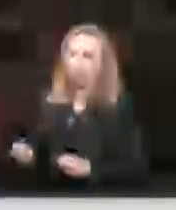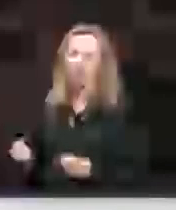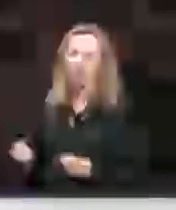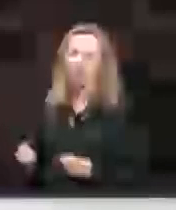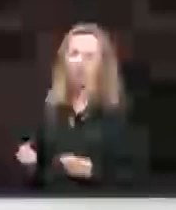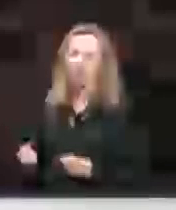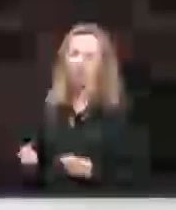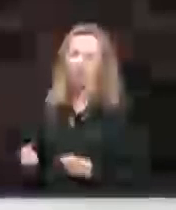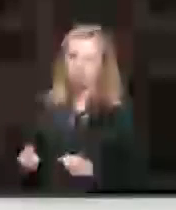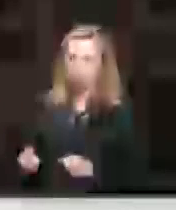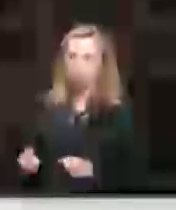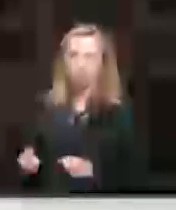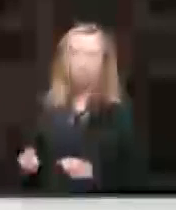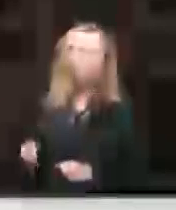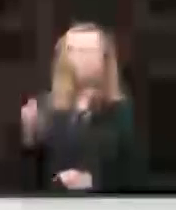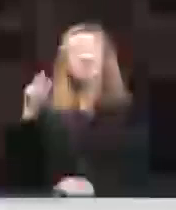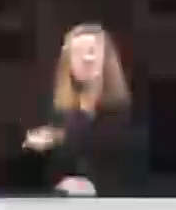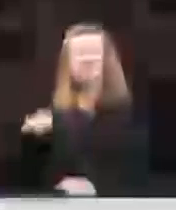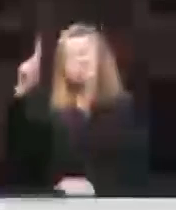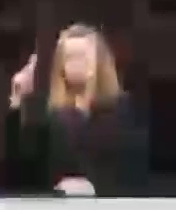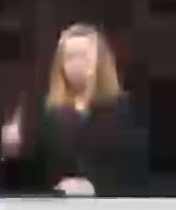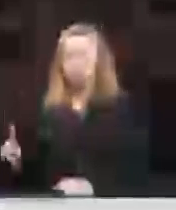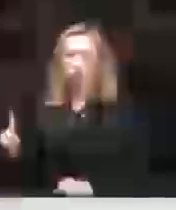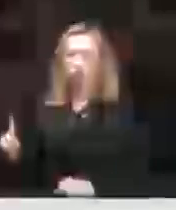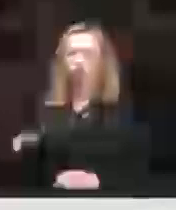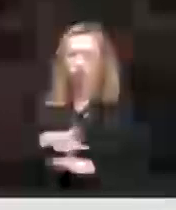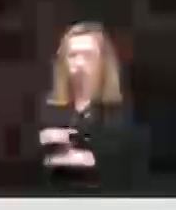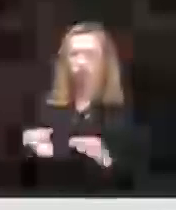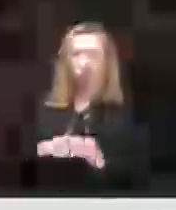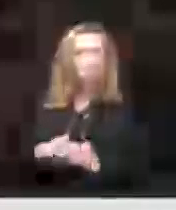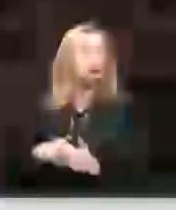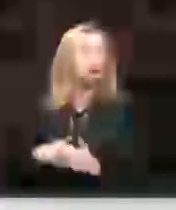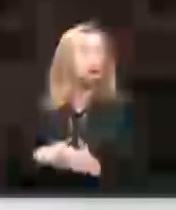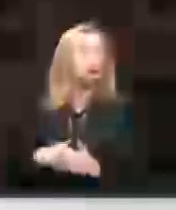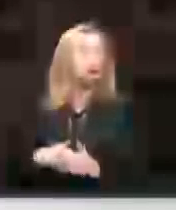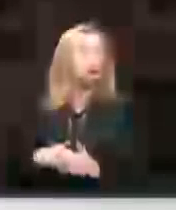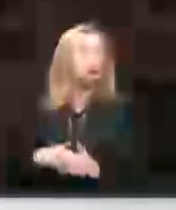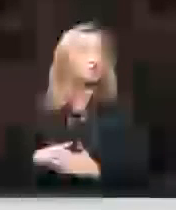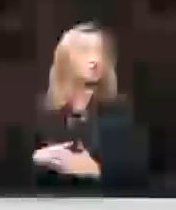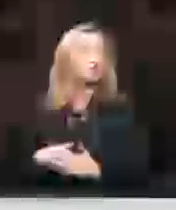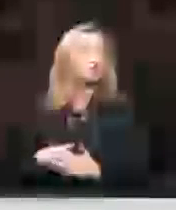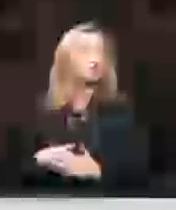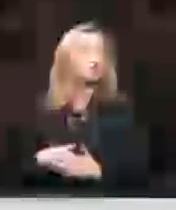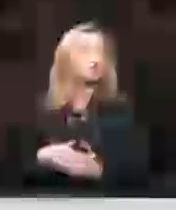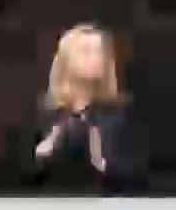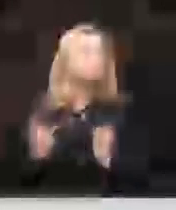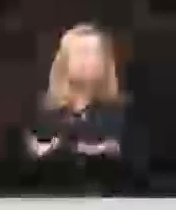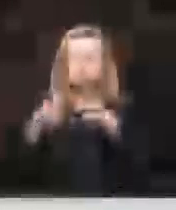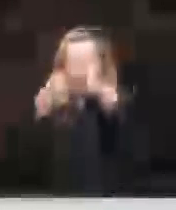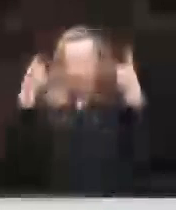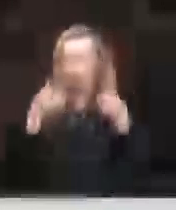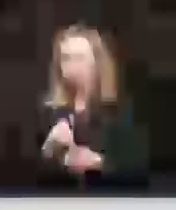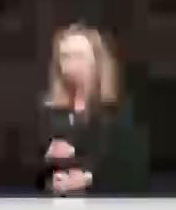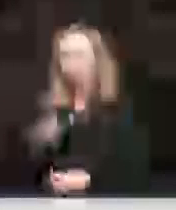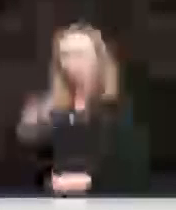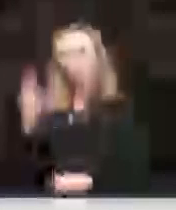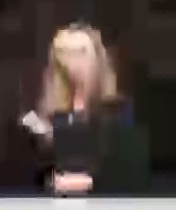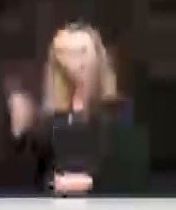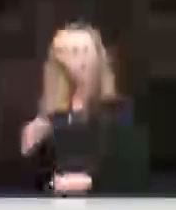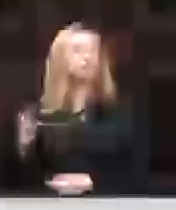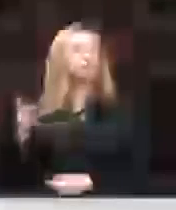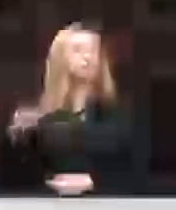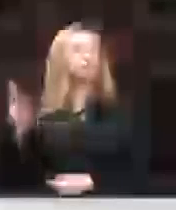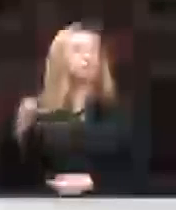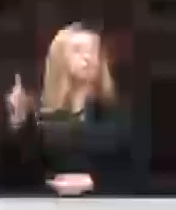criação do Rio Previdência, ficou verdadeiramente a obrigação de capitalizar o Rio Previdência para aliviar